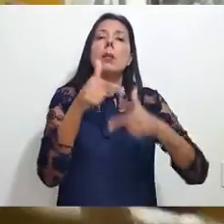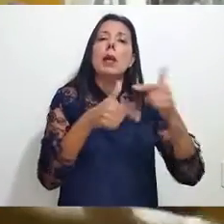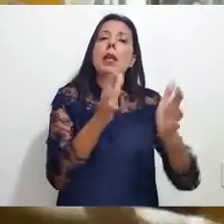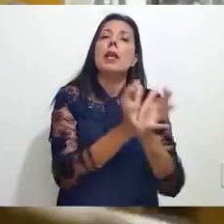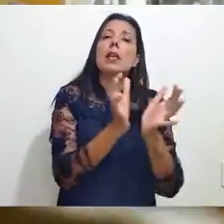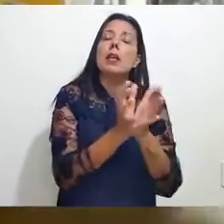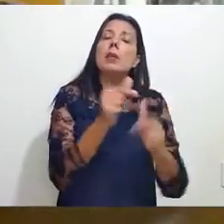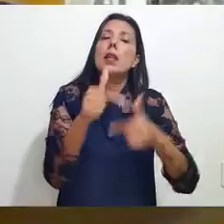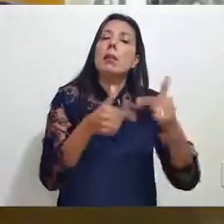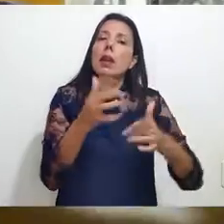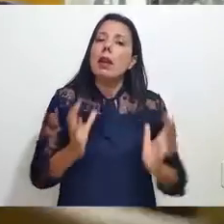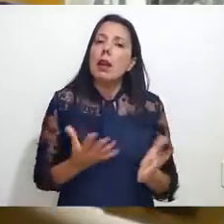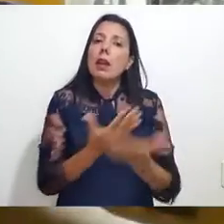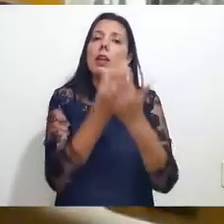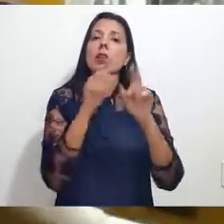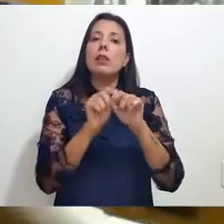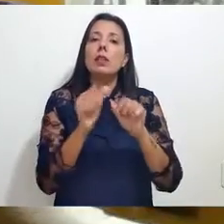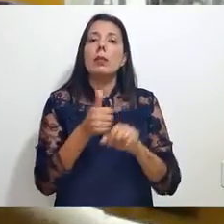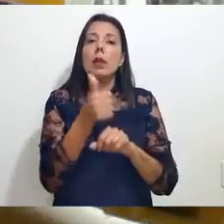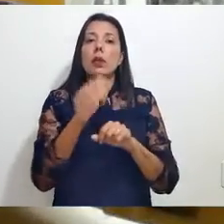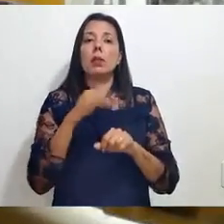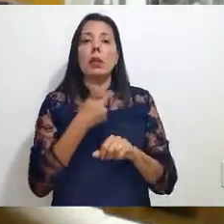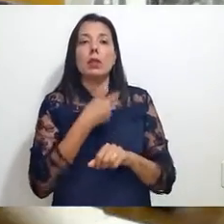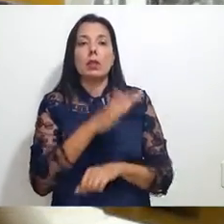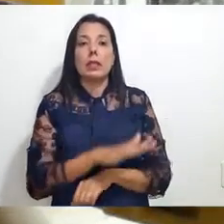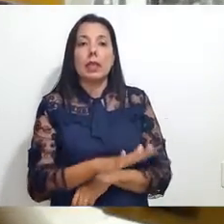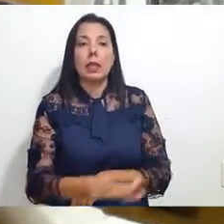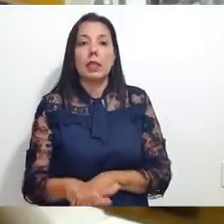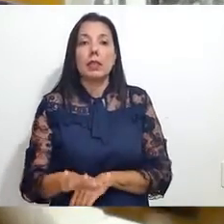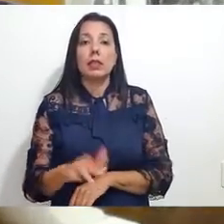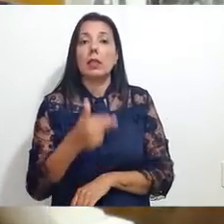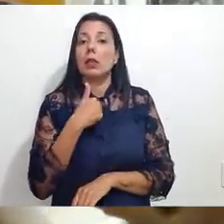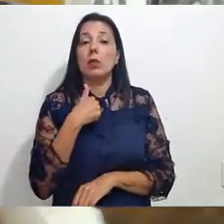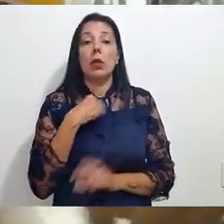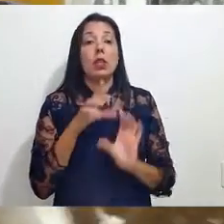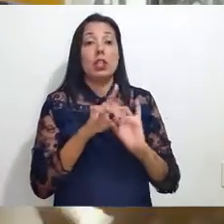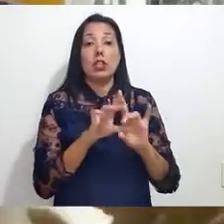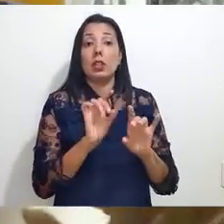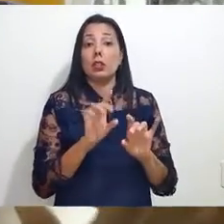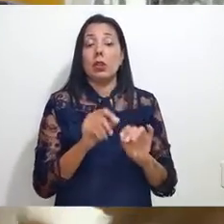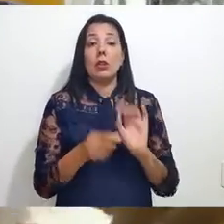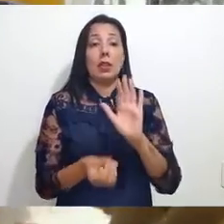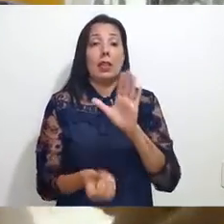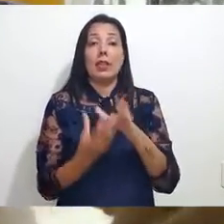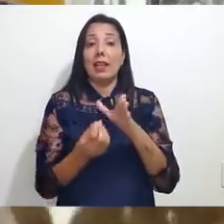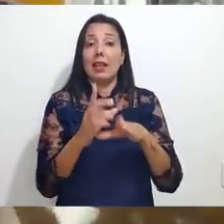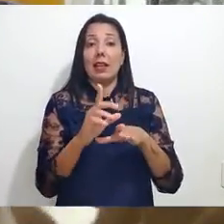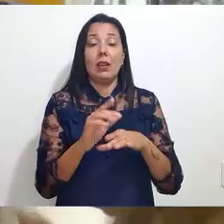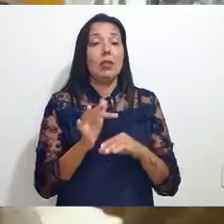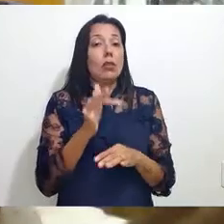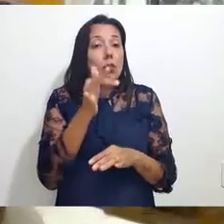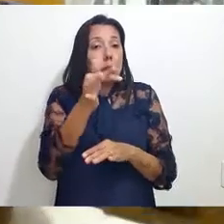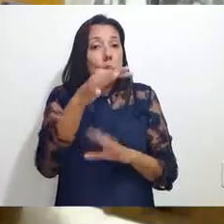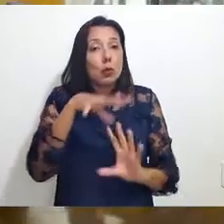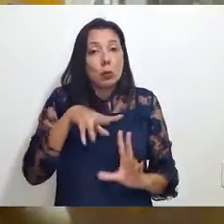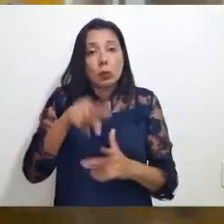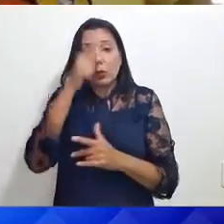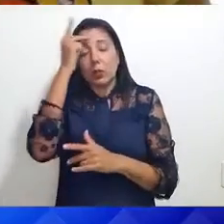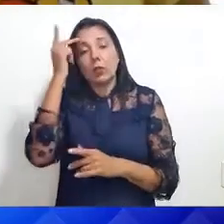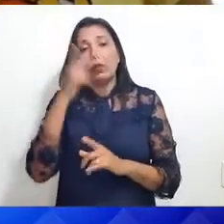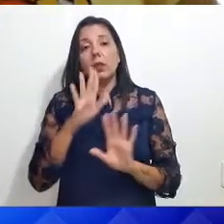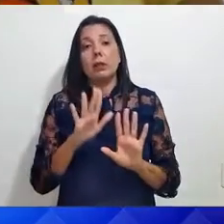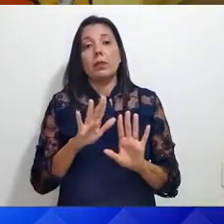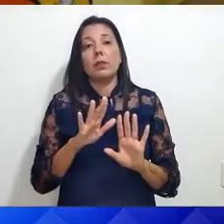digna e que foram crianças, né? Então, a gente precisa preservar isso para que esse futuro chegue para todas, não só para